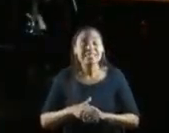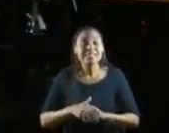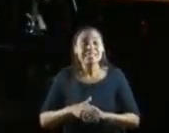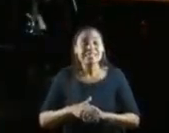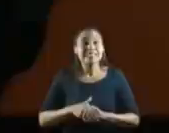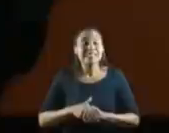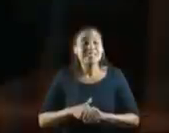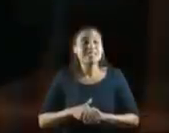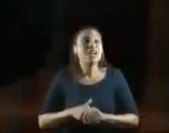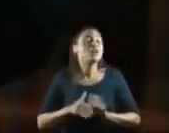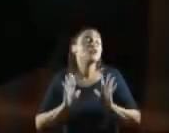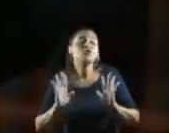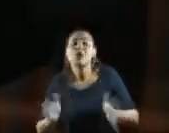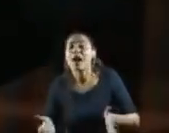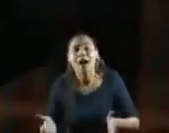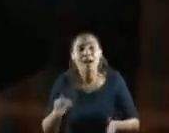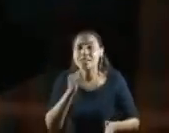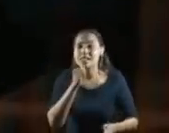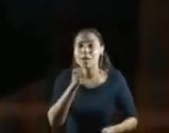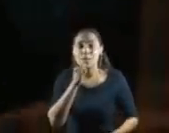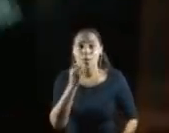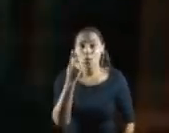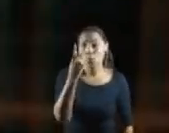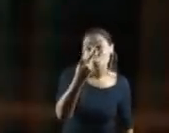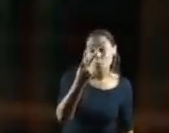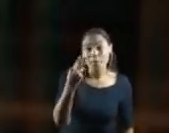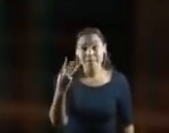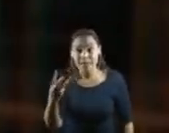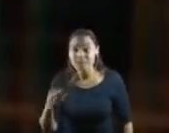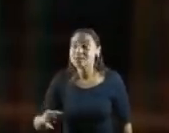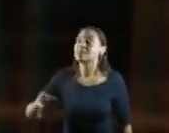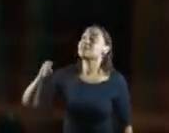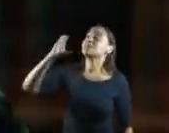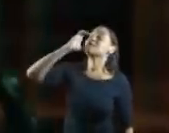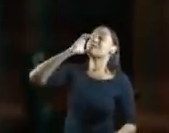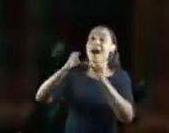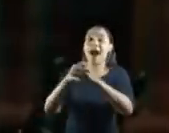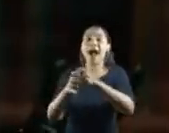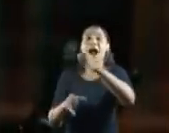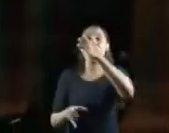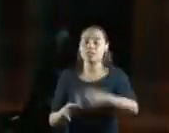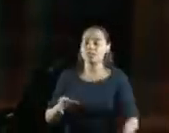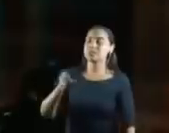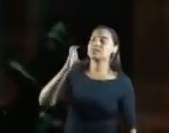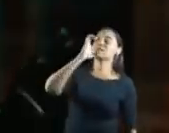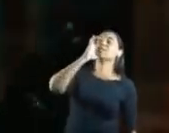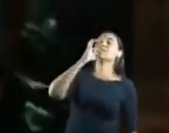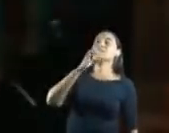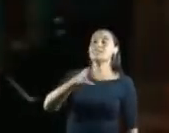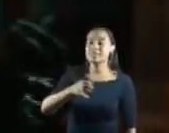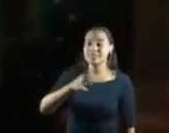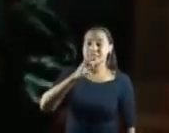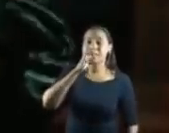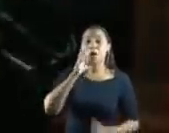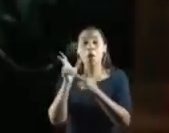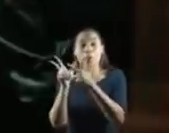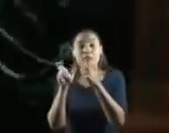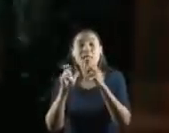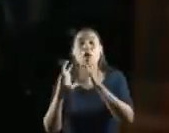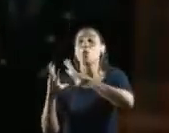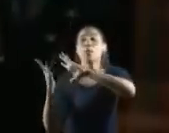Depois de duas ou três garrafas, eu começo a perceber que o mundo não para de